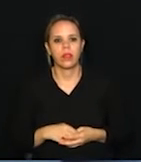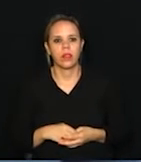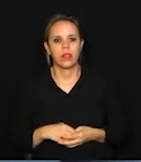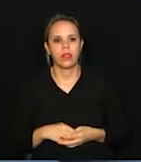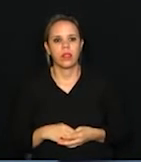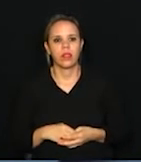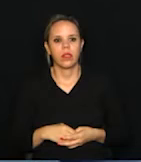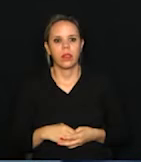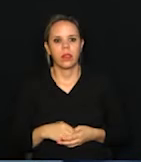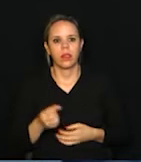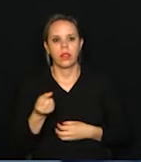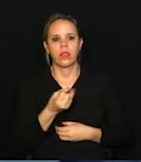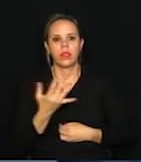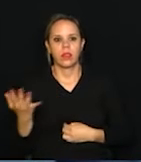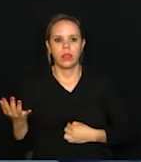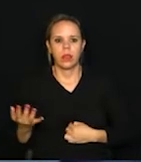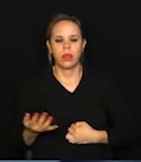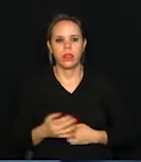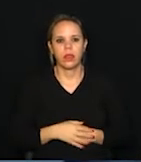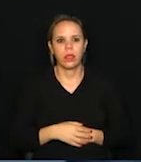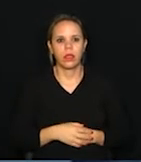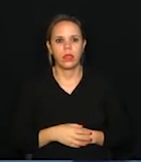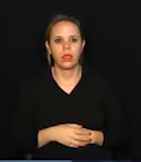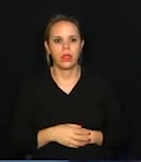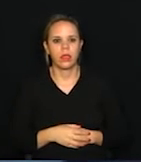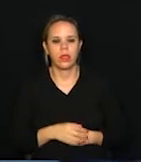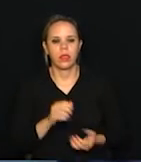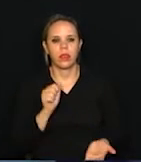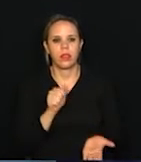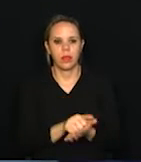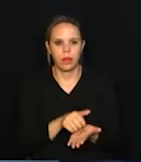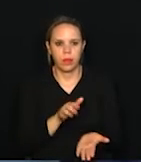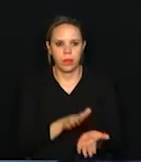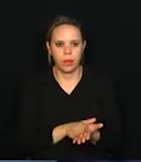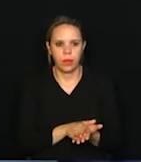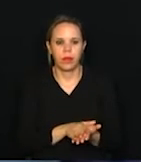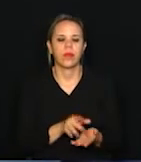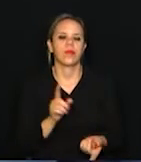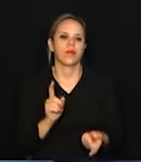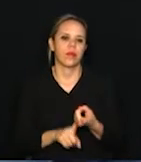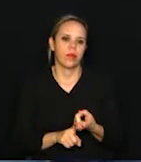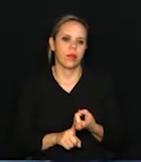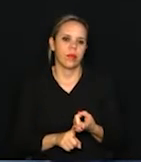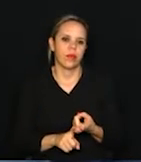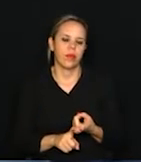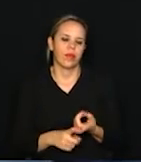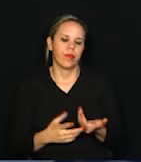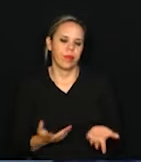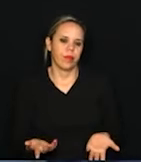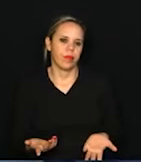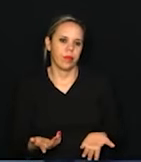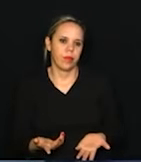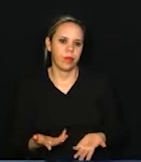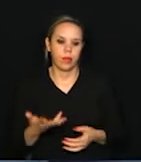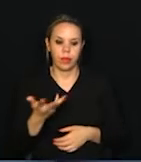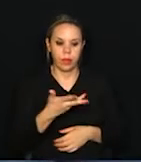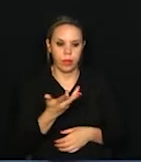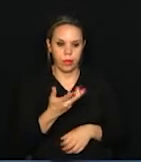Esse é o índice de penalidades por tipo de infração. Então, a